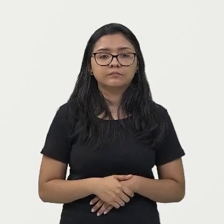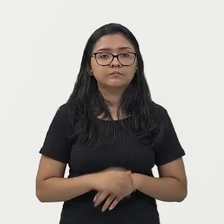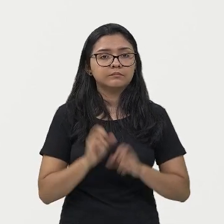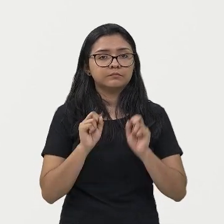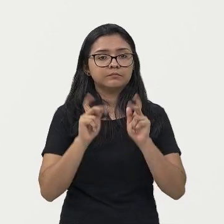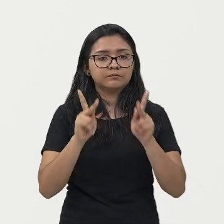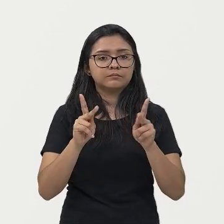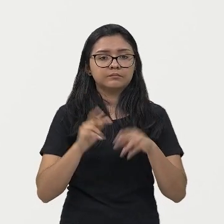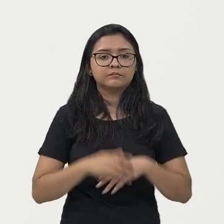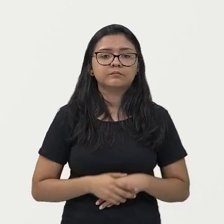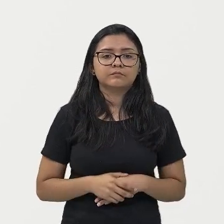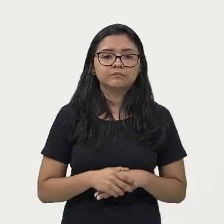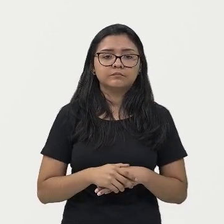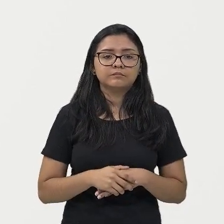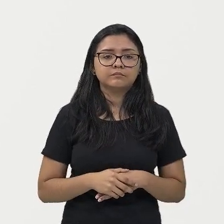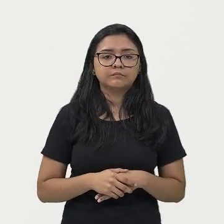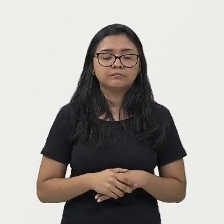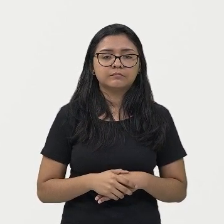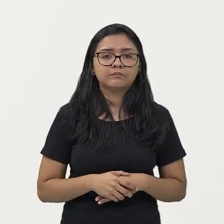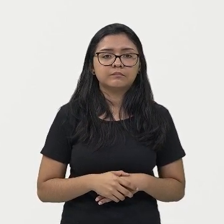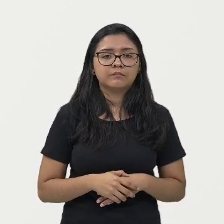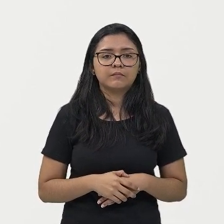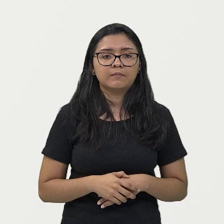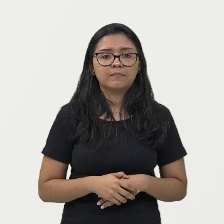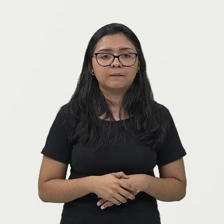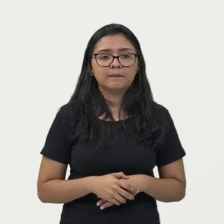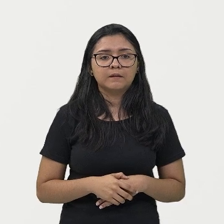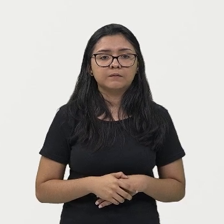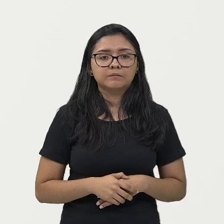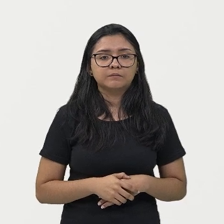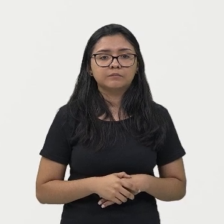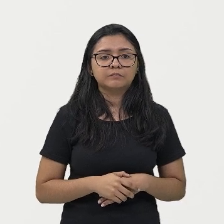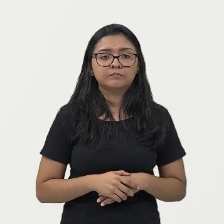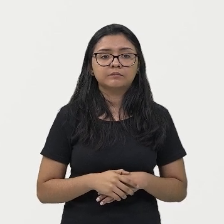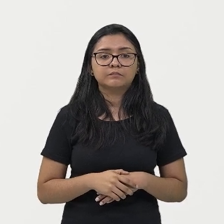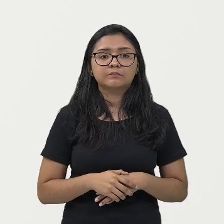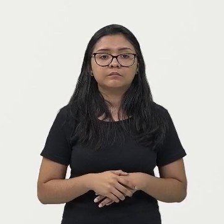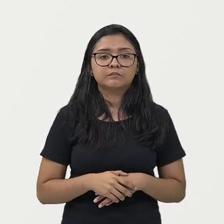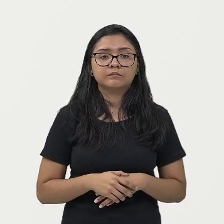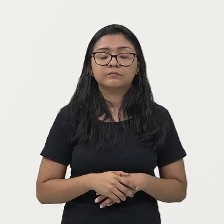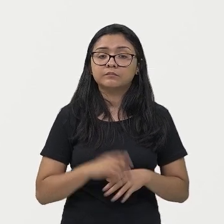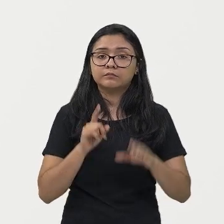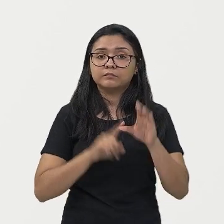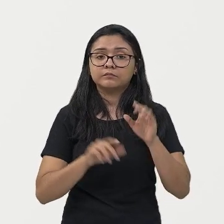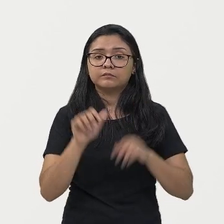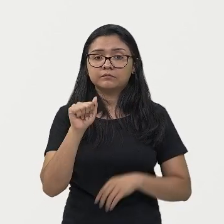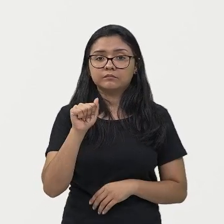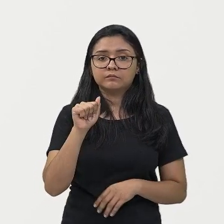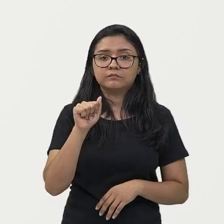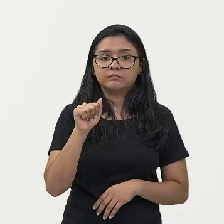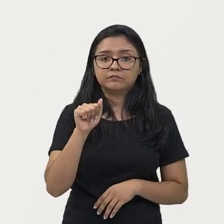Ok? Vamos lá para as questões? A letra A tá aqui, ó,